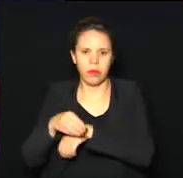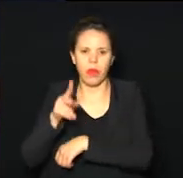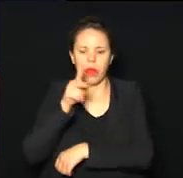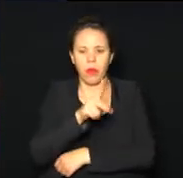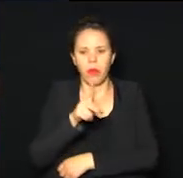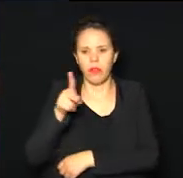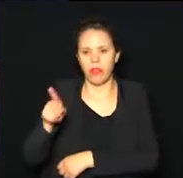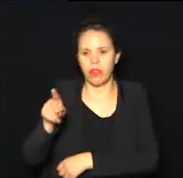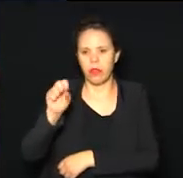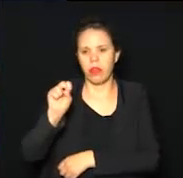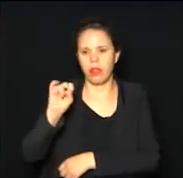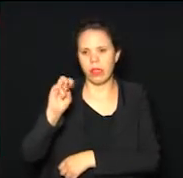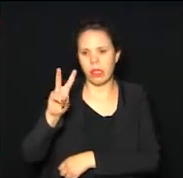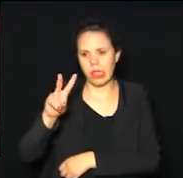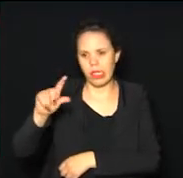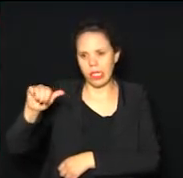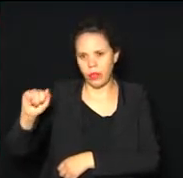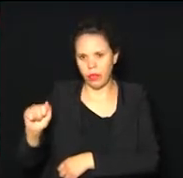Silvia Gatti.